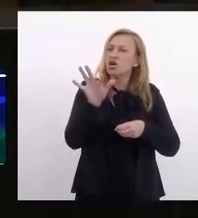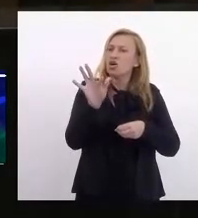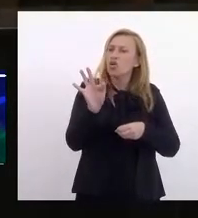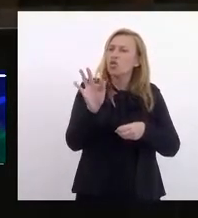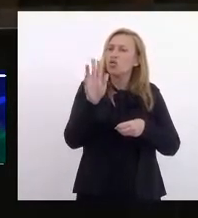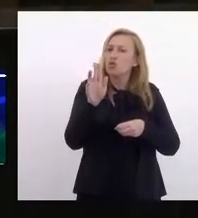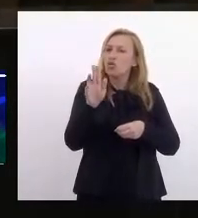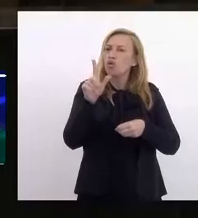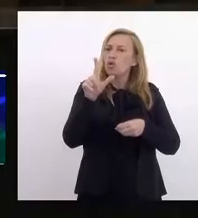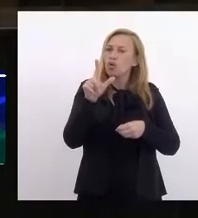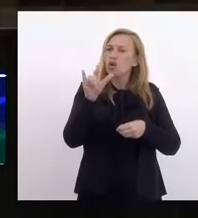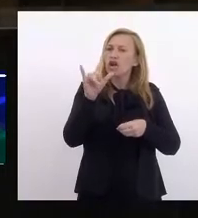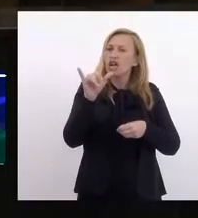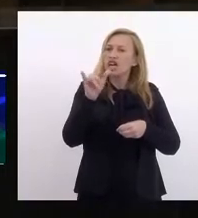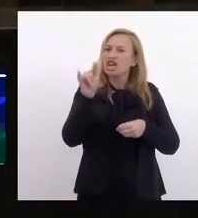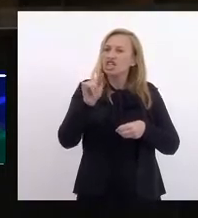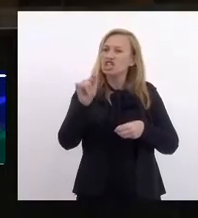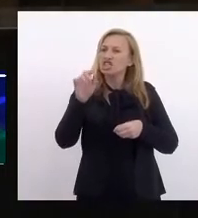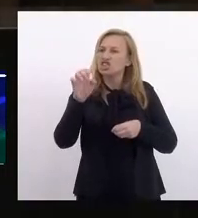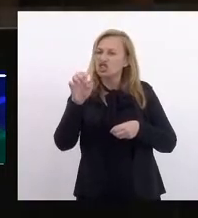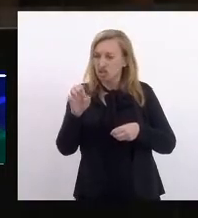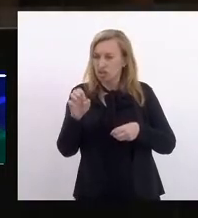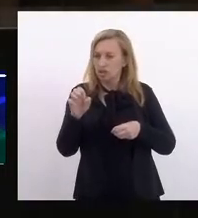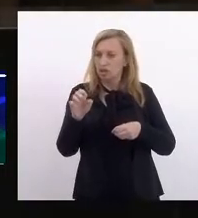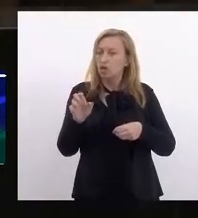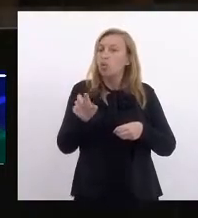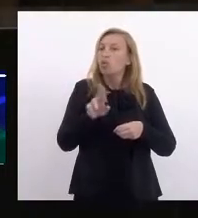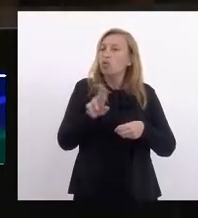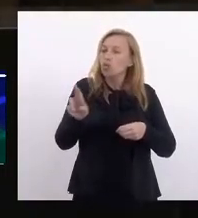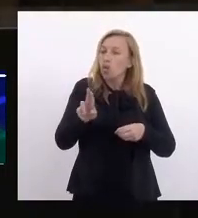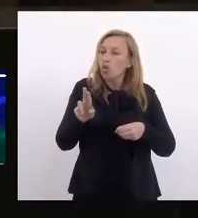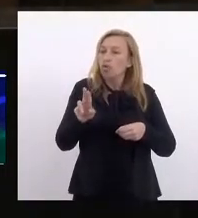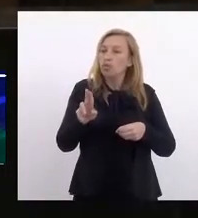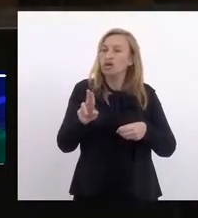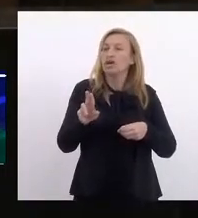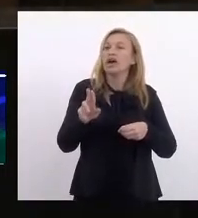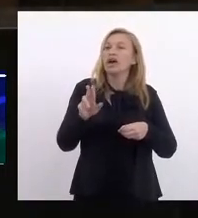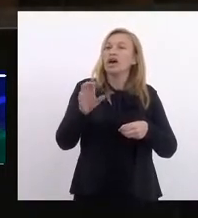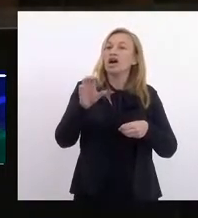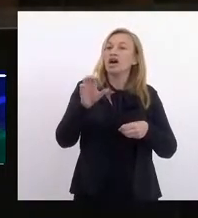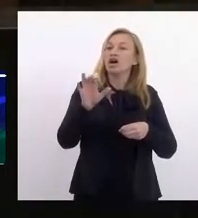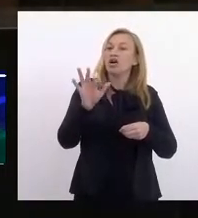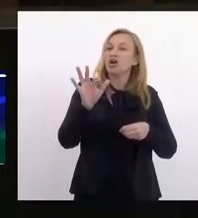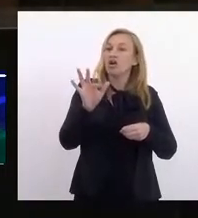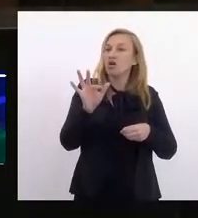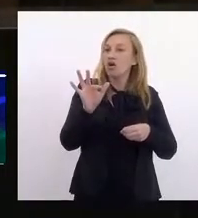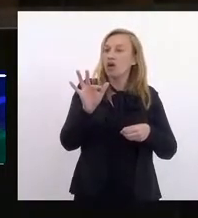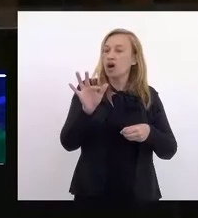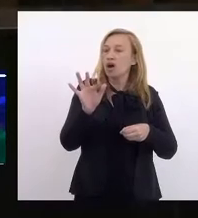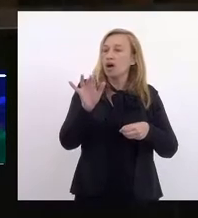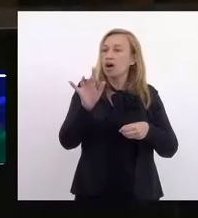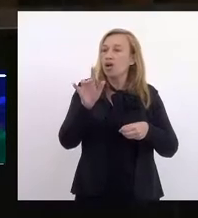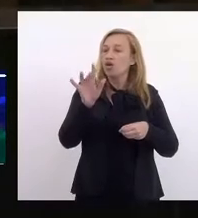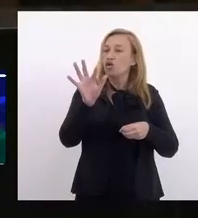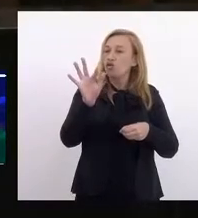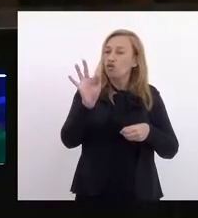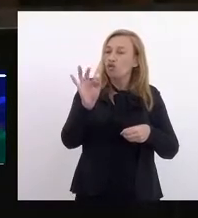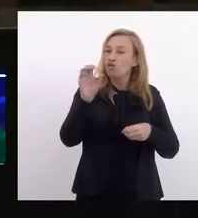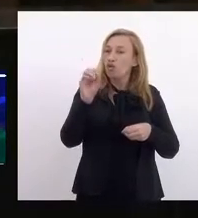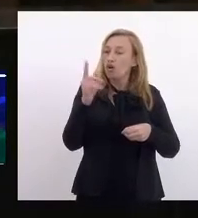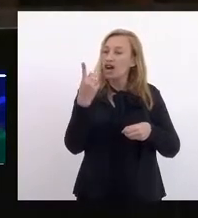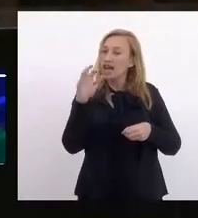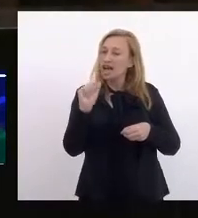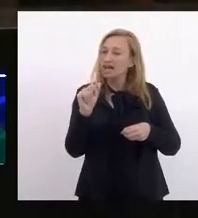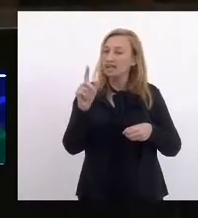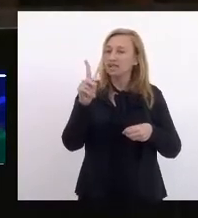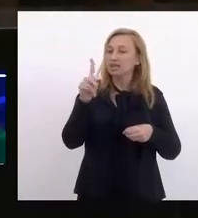prata. Ainda hoje, a população desse território tem problemas concretos com